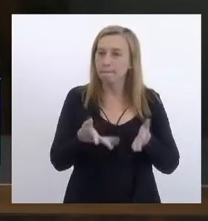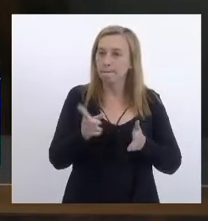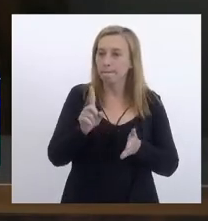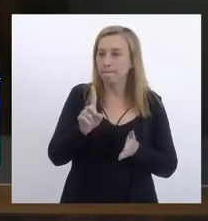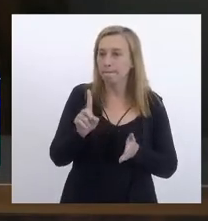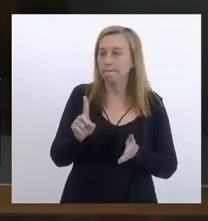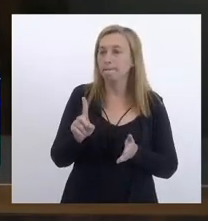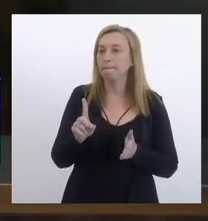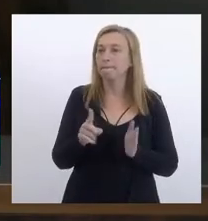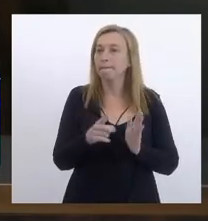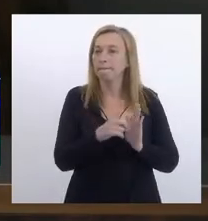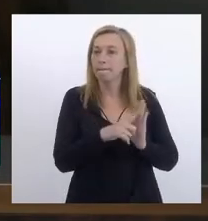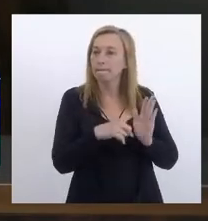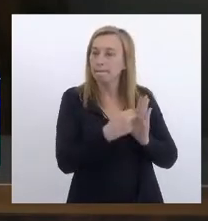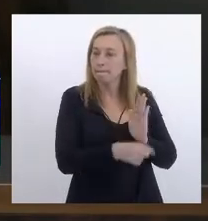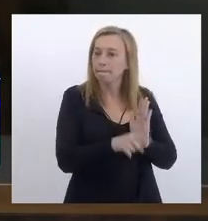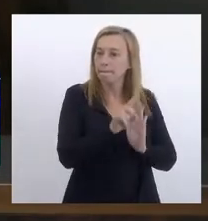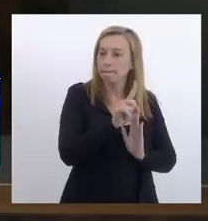rejeitados.